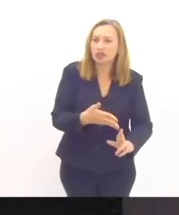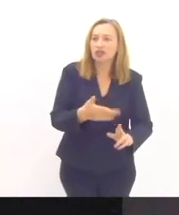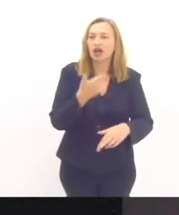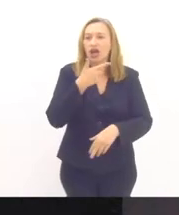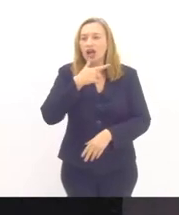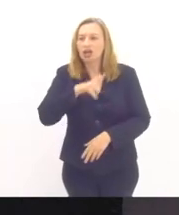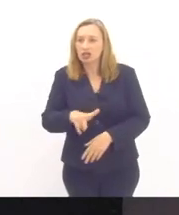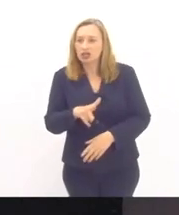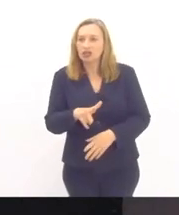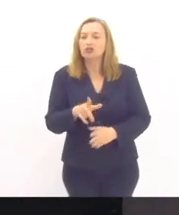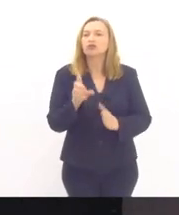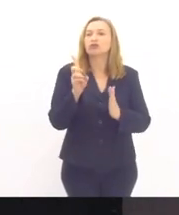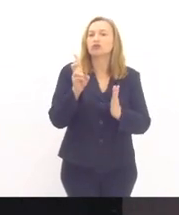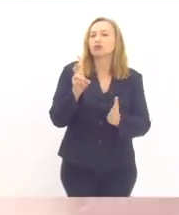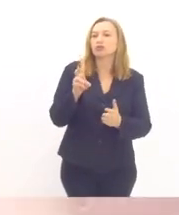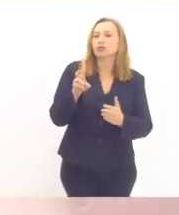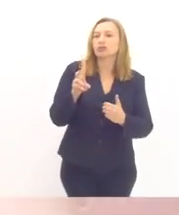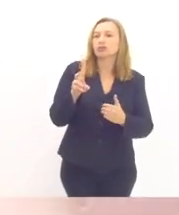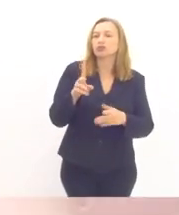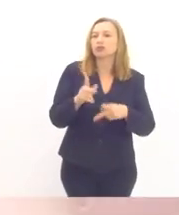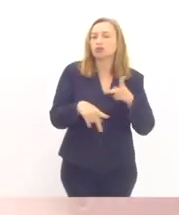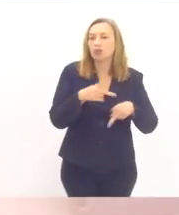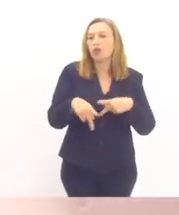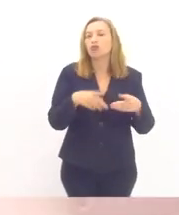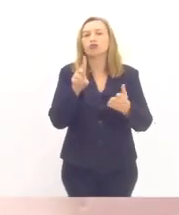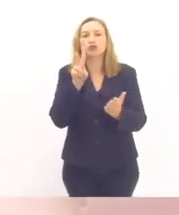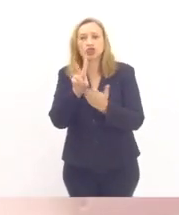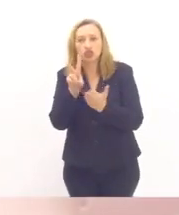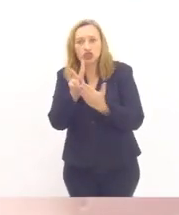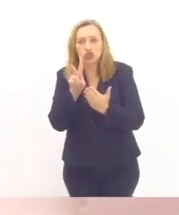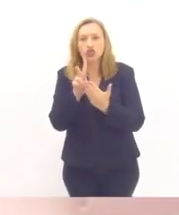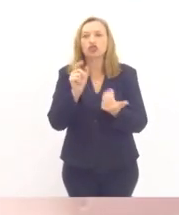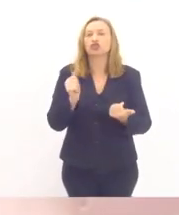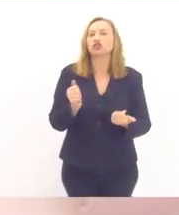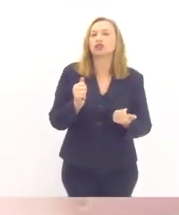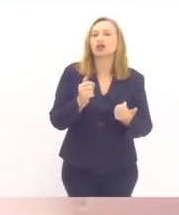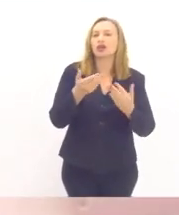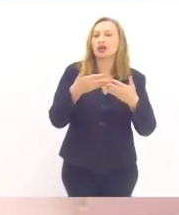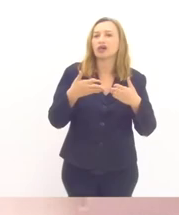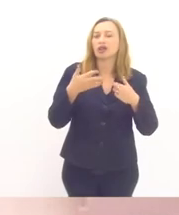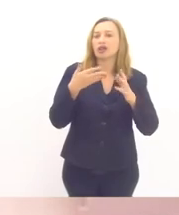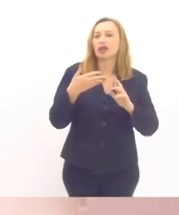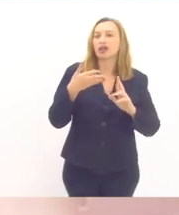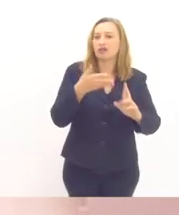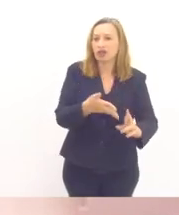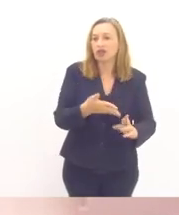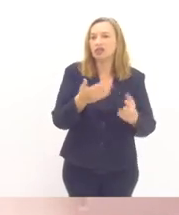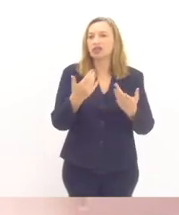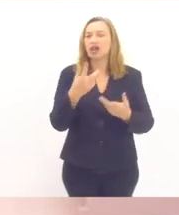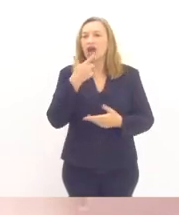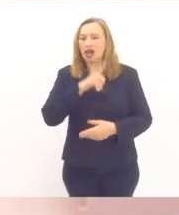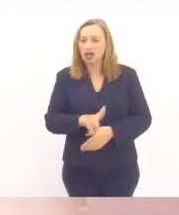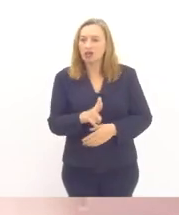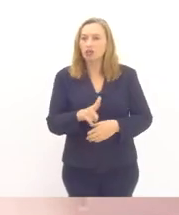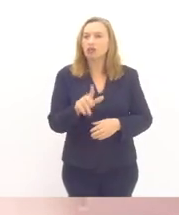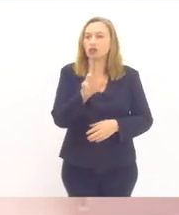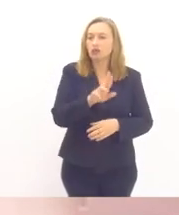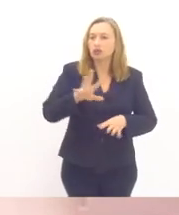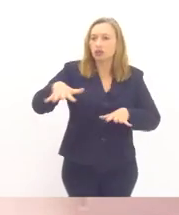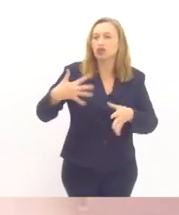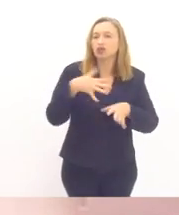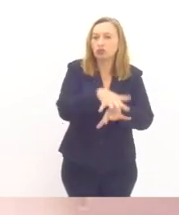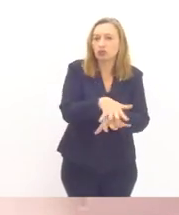nossos povos tradicionais, sobretudo os povos indígenas, fazer referência à língua como instrumento de